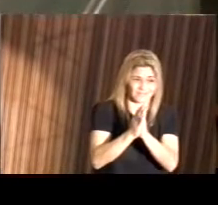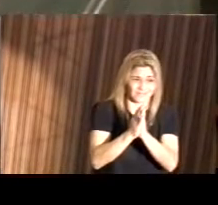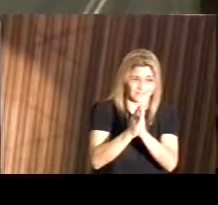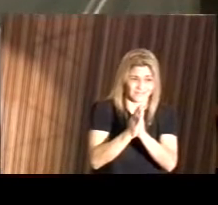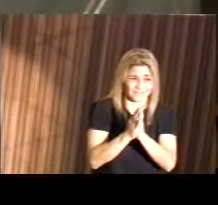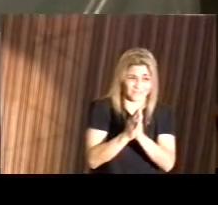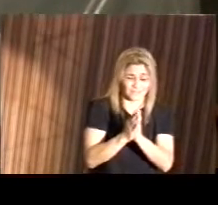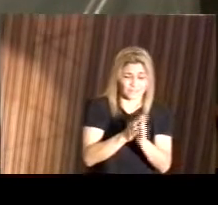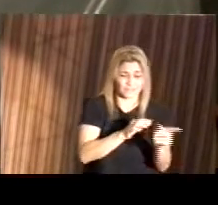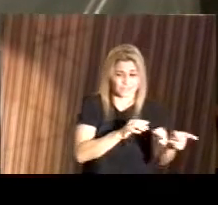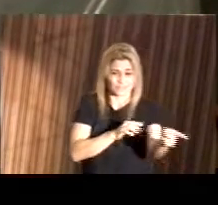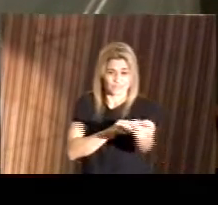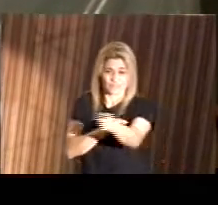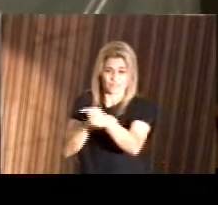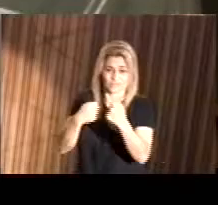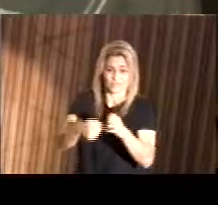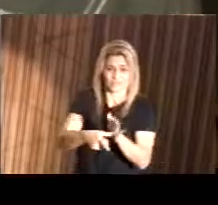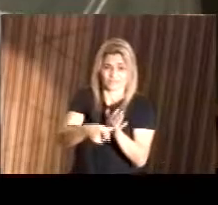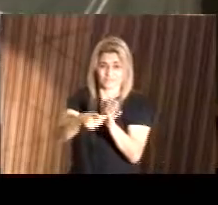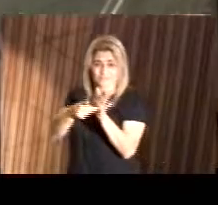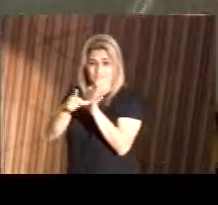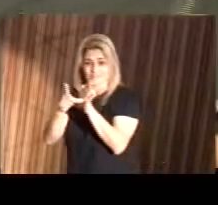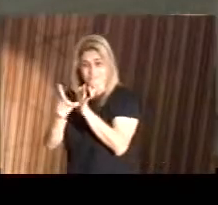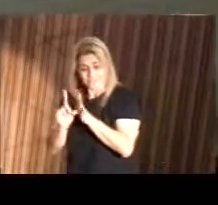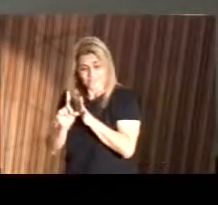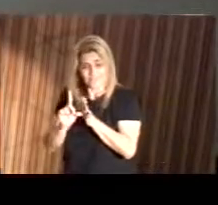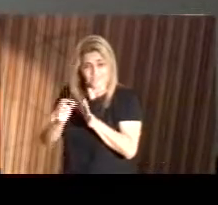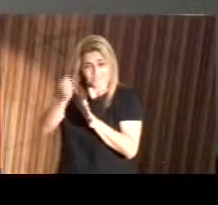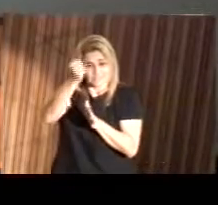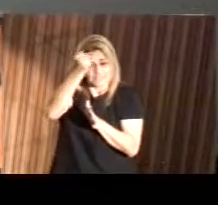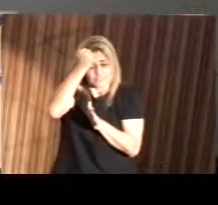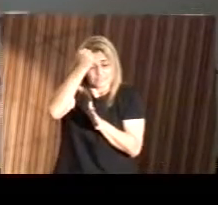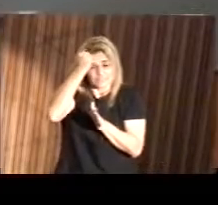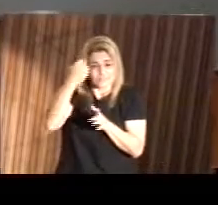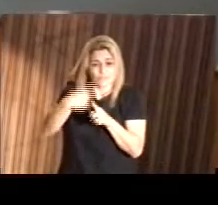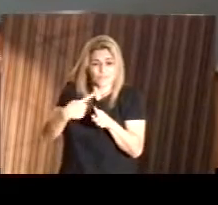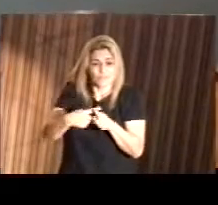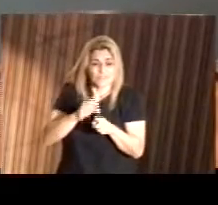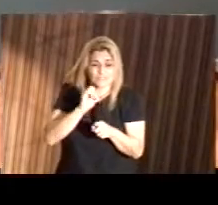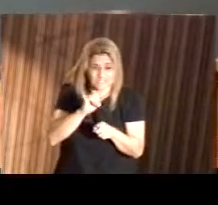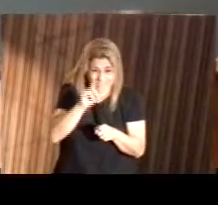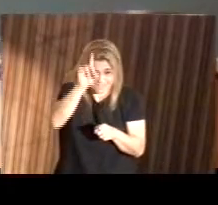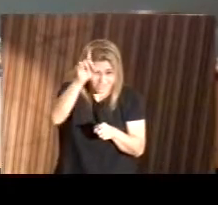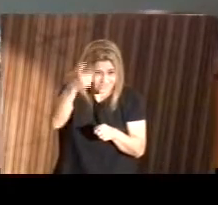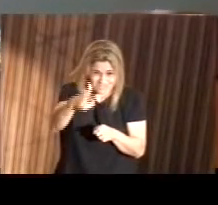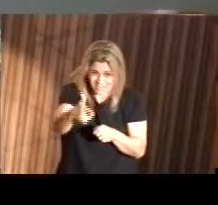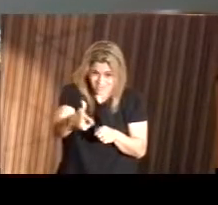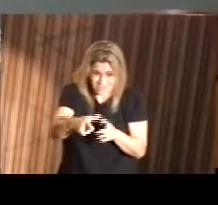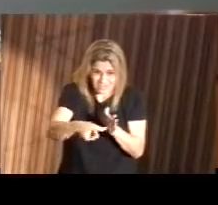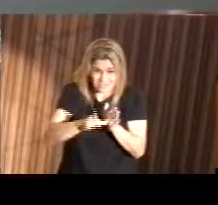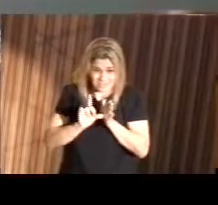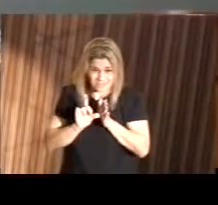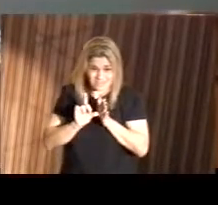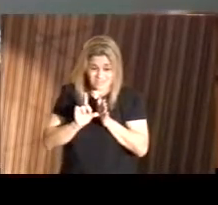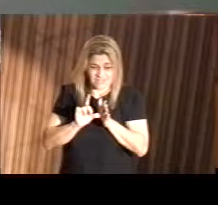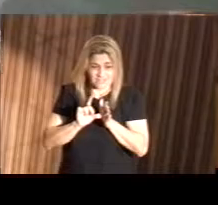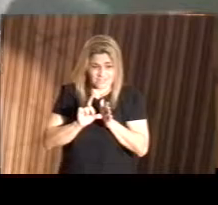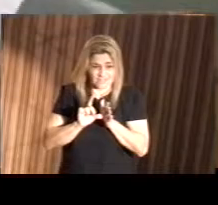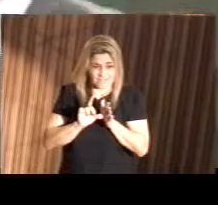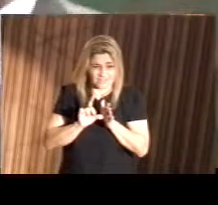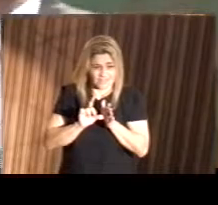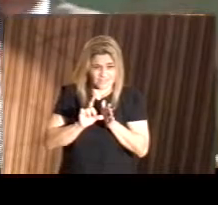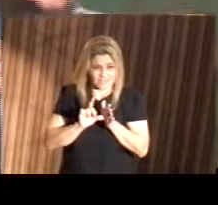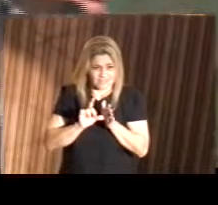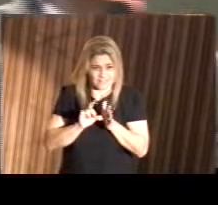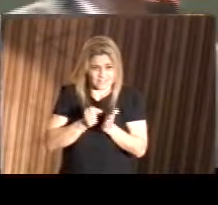próprio julgamento. Porque se Deus não nos disciplinar antes, Ele vai ter que nos julgar junto com